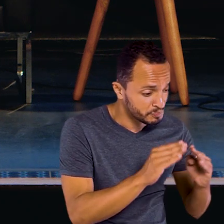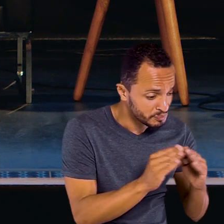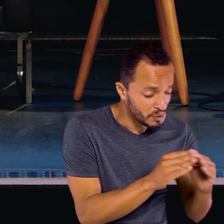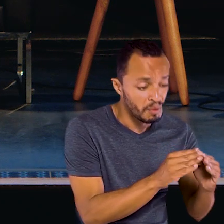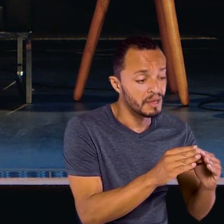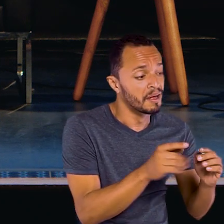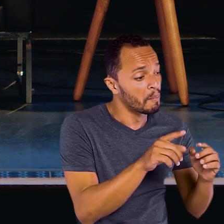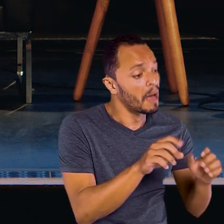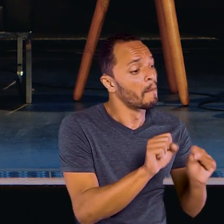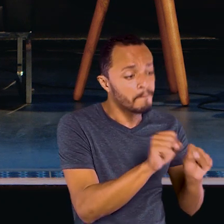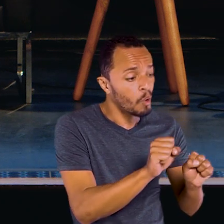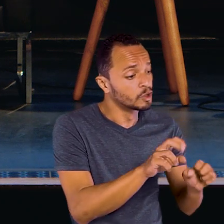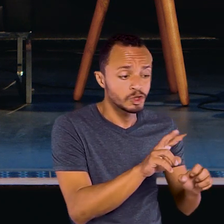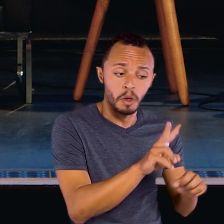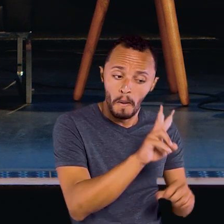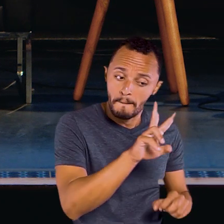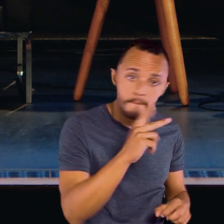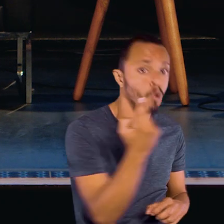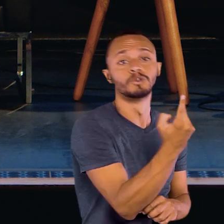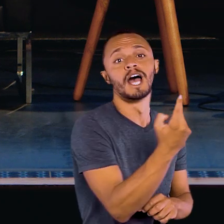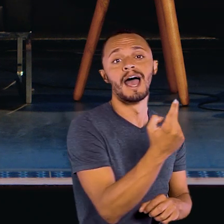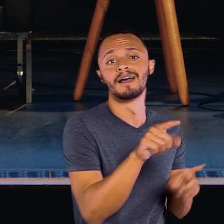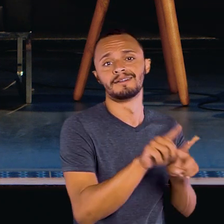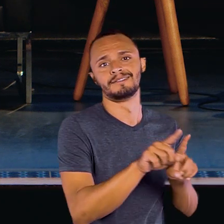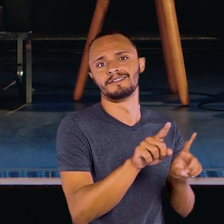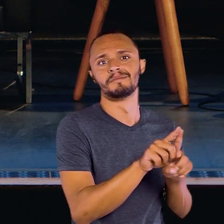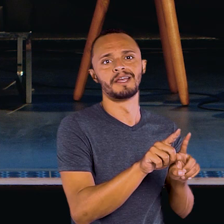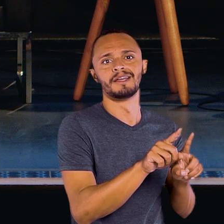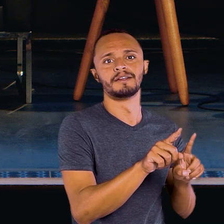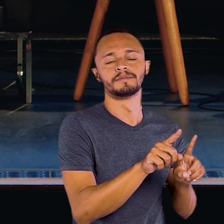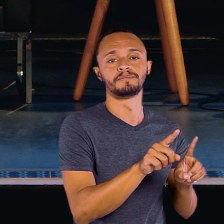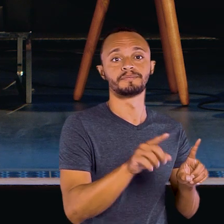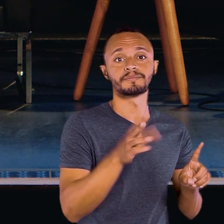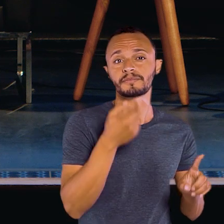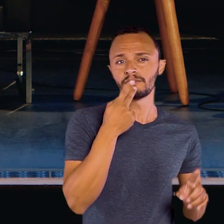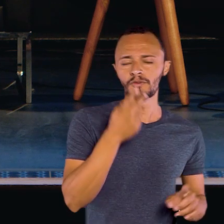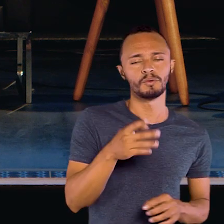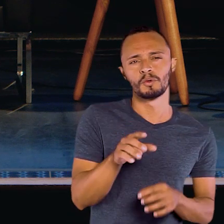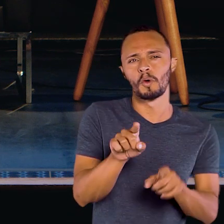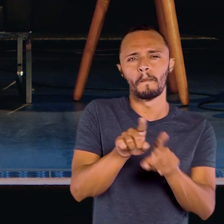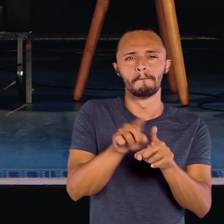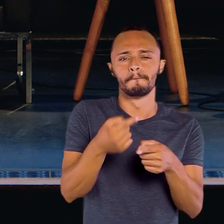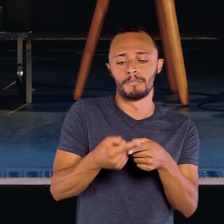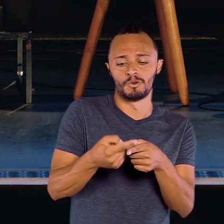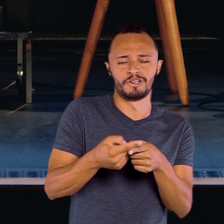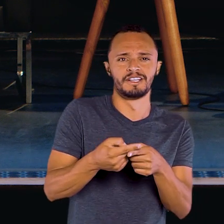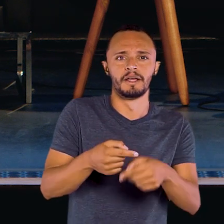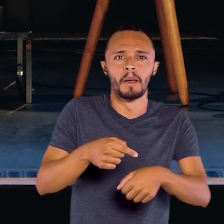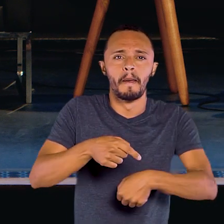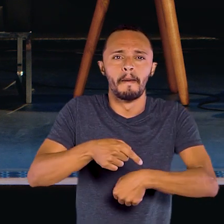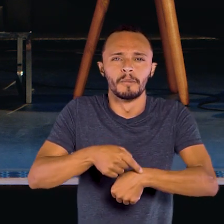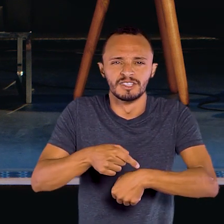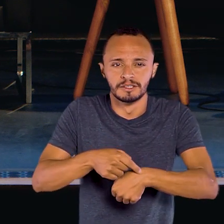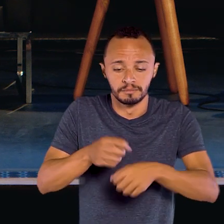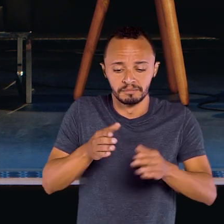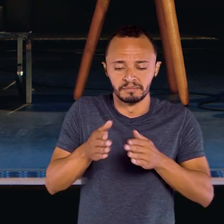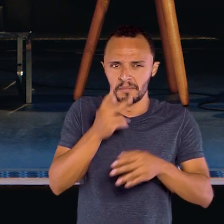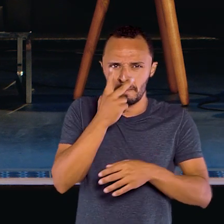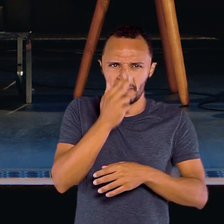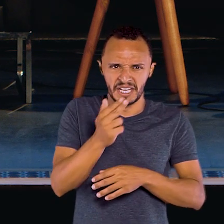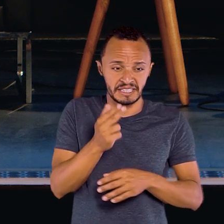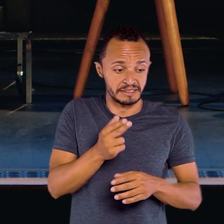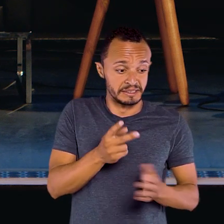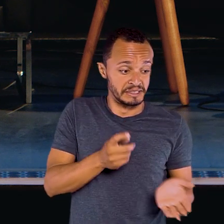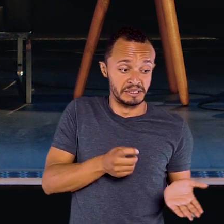ficar estigmatizadas também eternamente neste lugar, porque isso é outra coisa, né? Muitas pessoas que leram esse livro, pessoas que